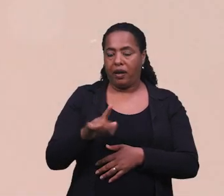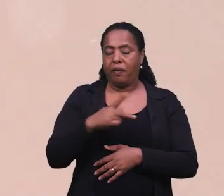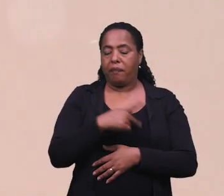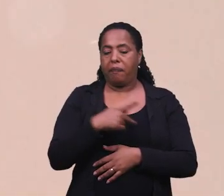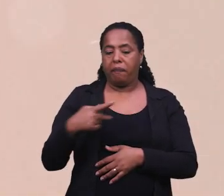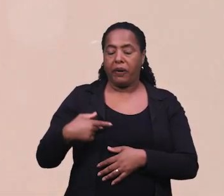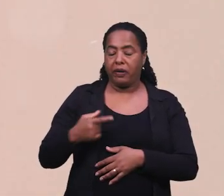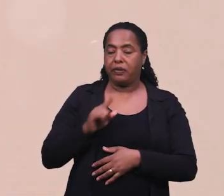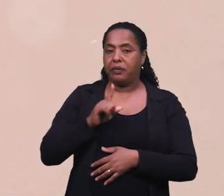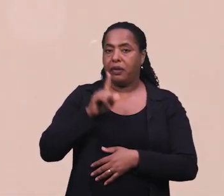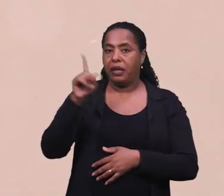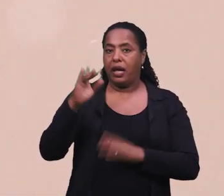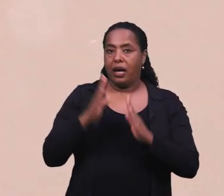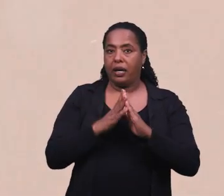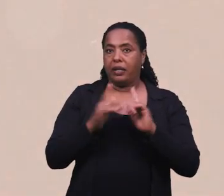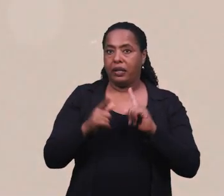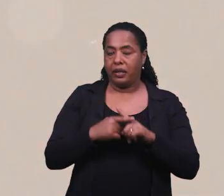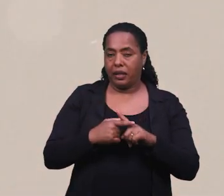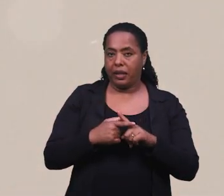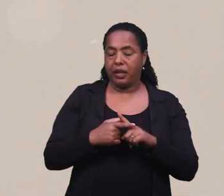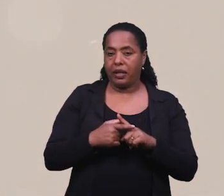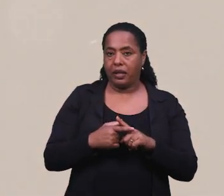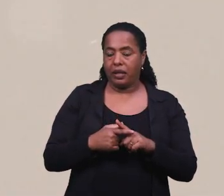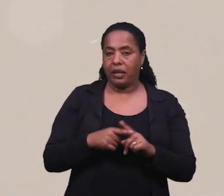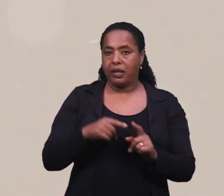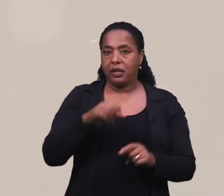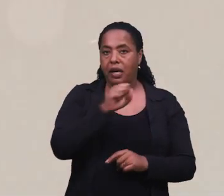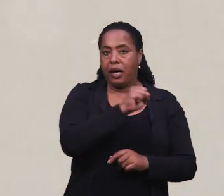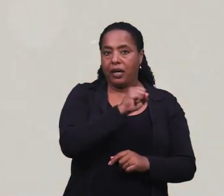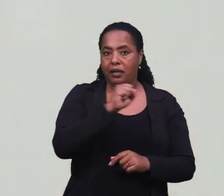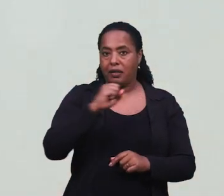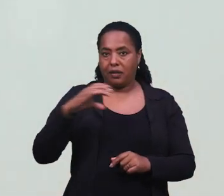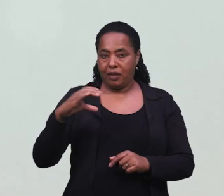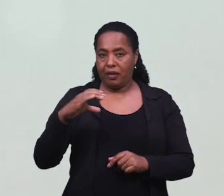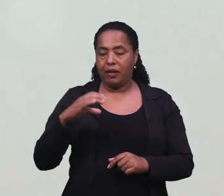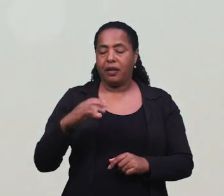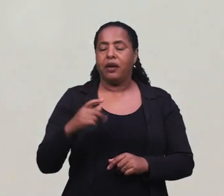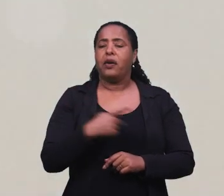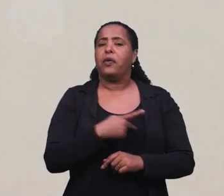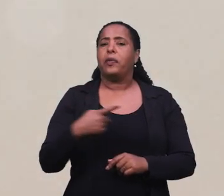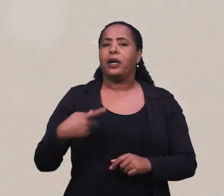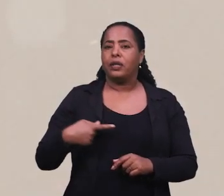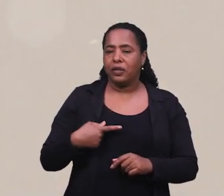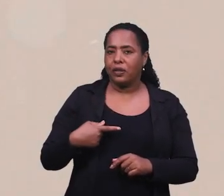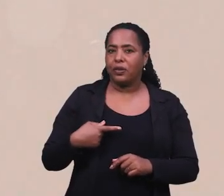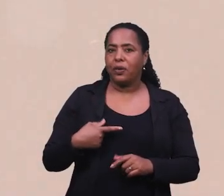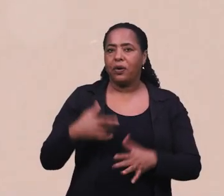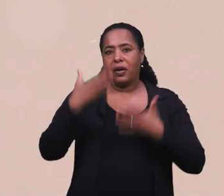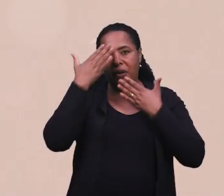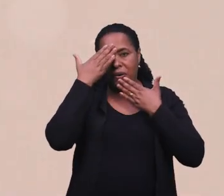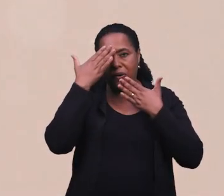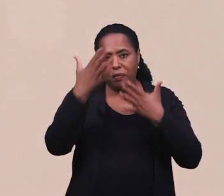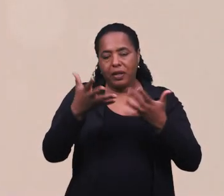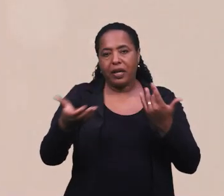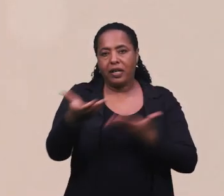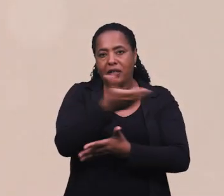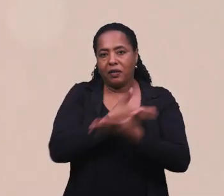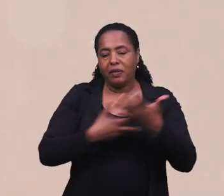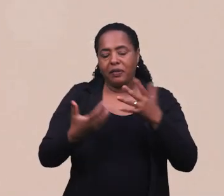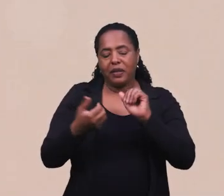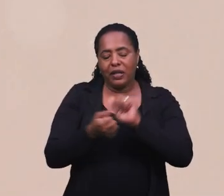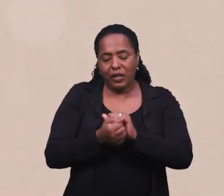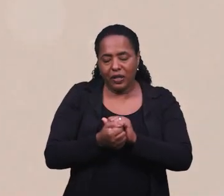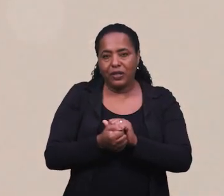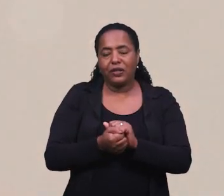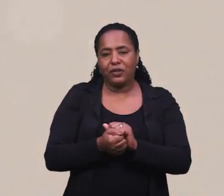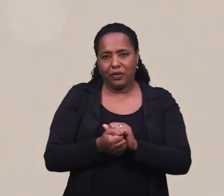seminário, então, ele tem características diferentes do culto. O tempo é maior, então a quantidade de aulas, essa pessoa consegue assistir todas